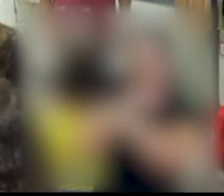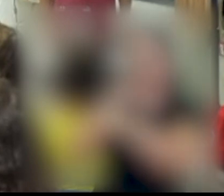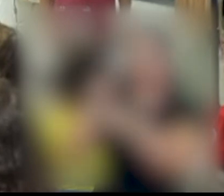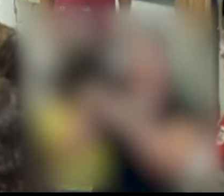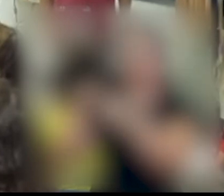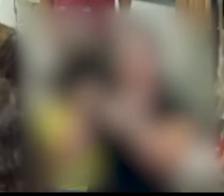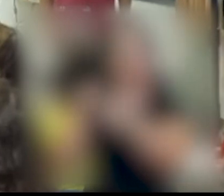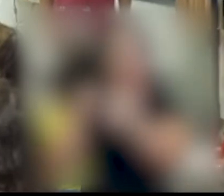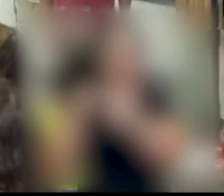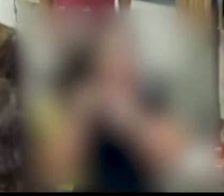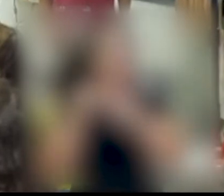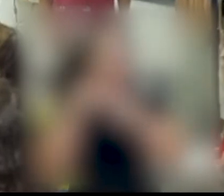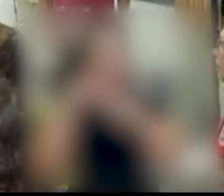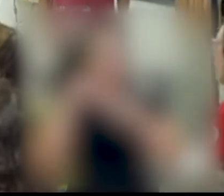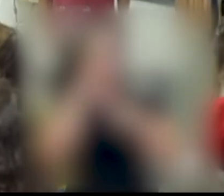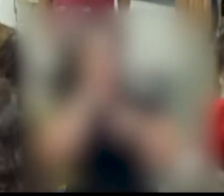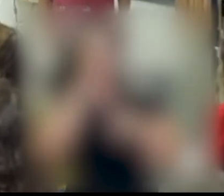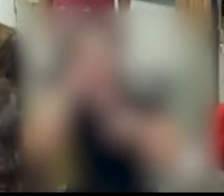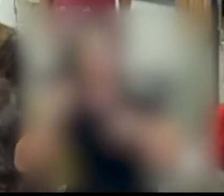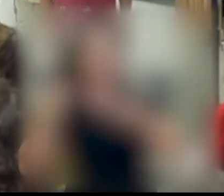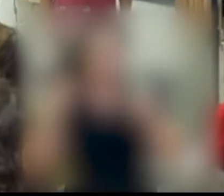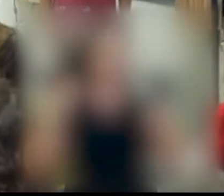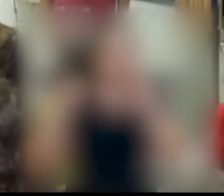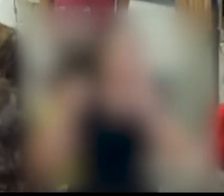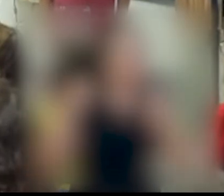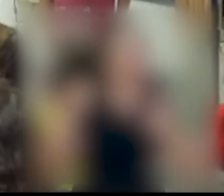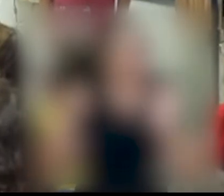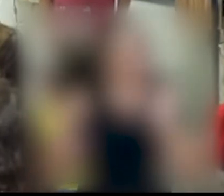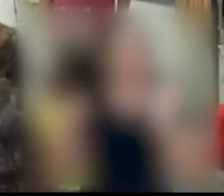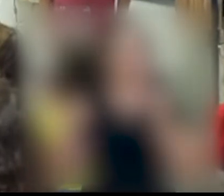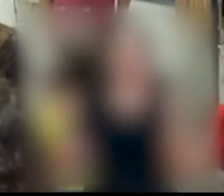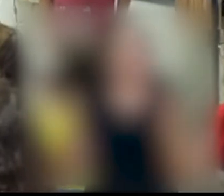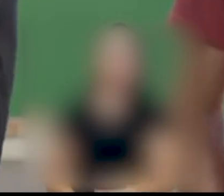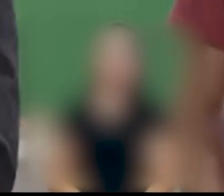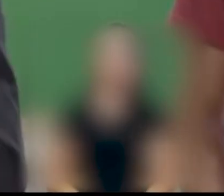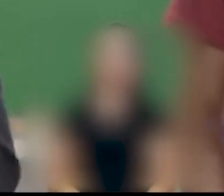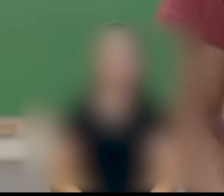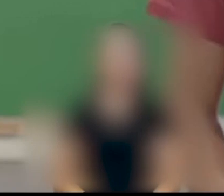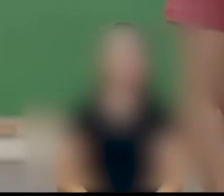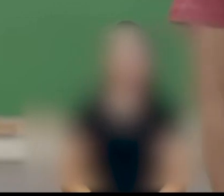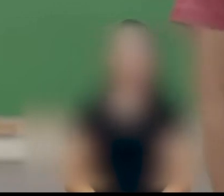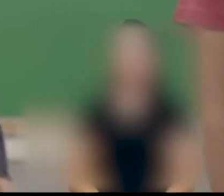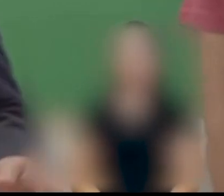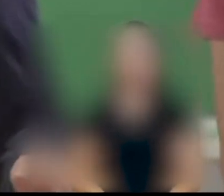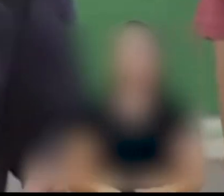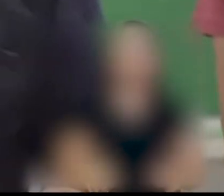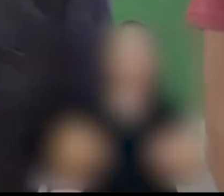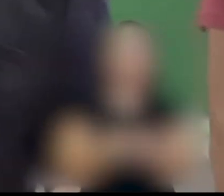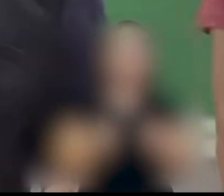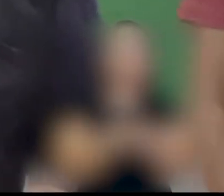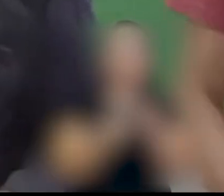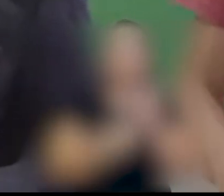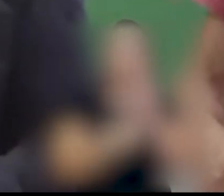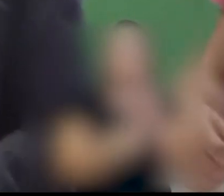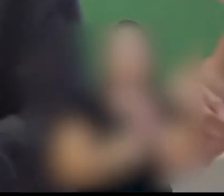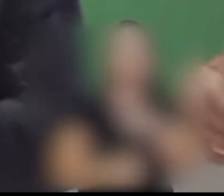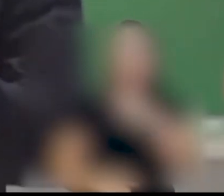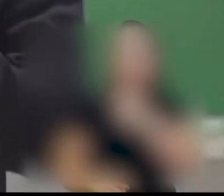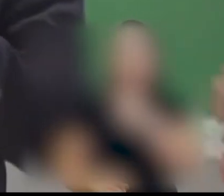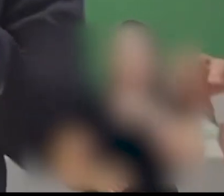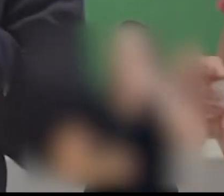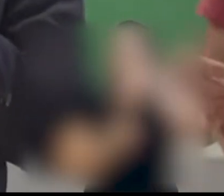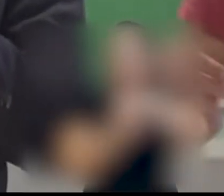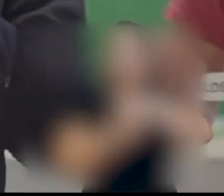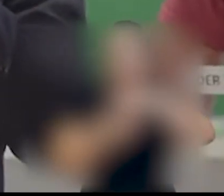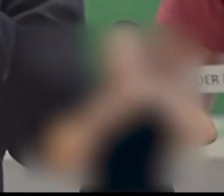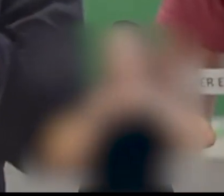As questões enviadas por docentes, técnicos e discentes foram previamente selecionadas pela Comissão Especial de